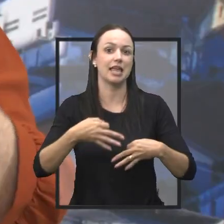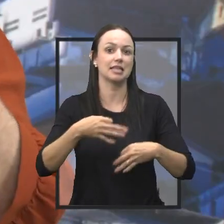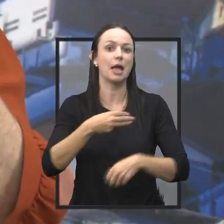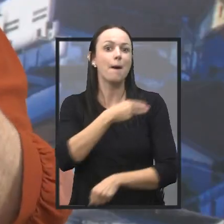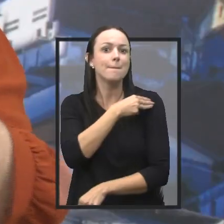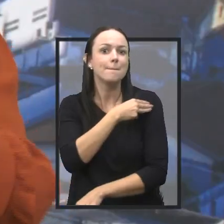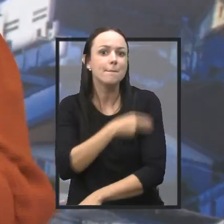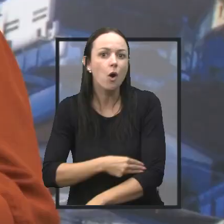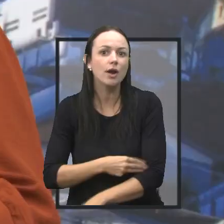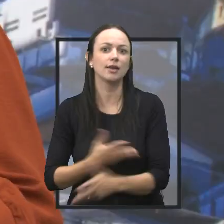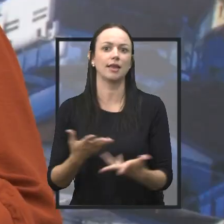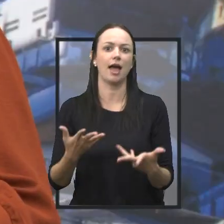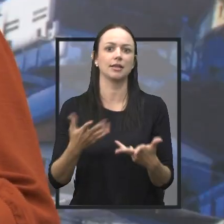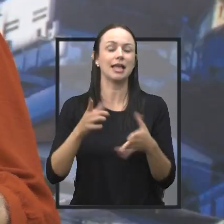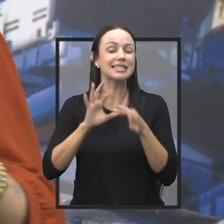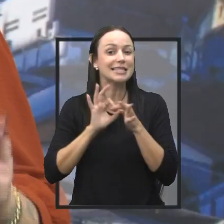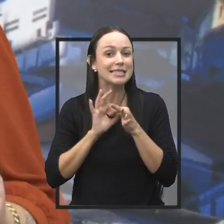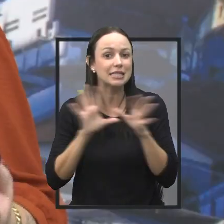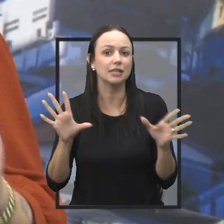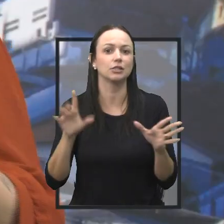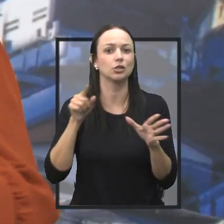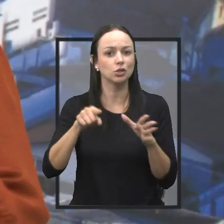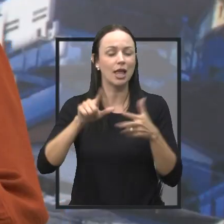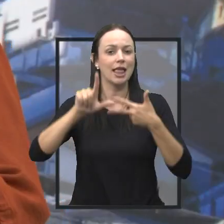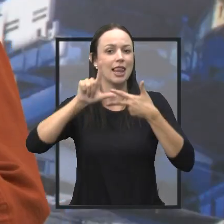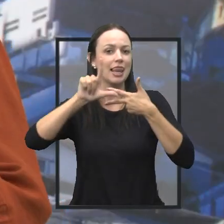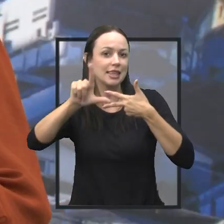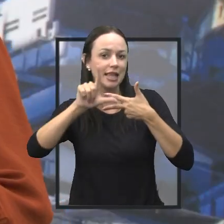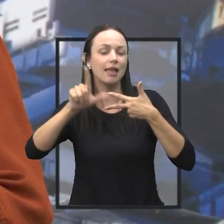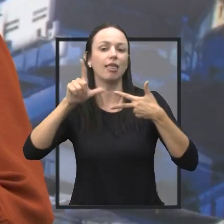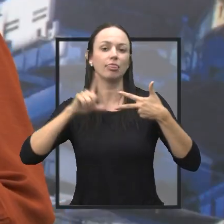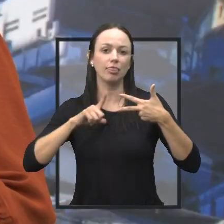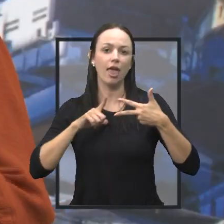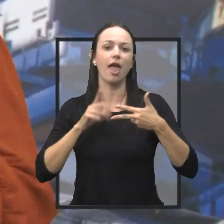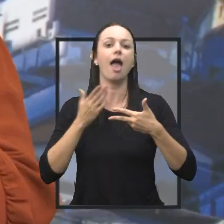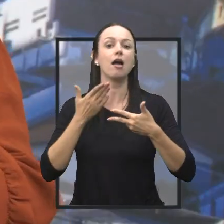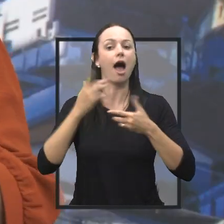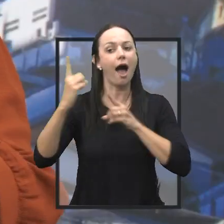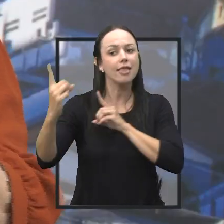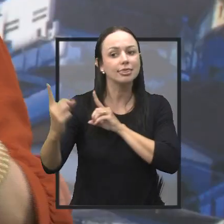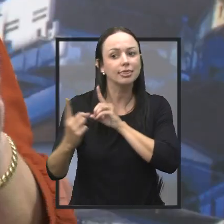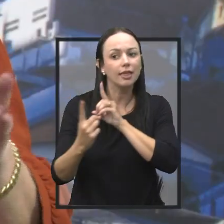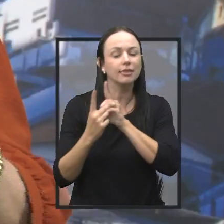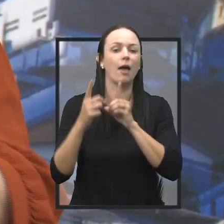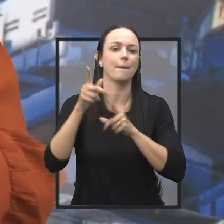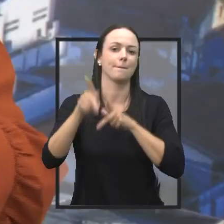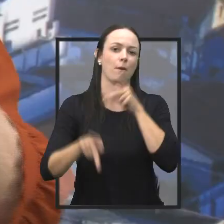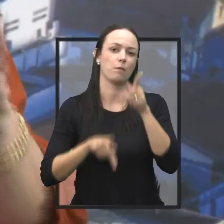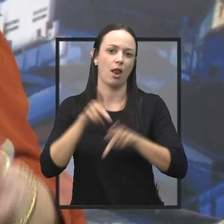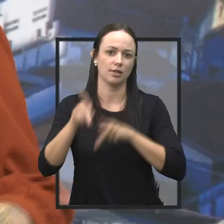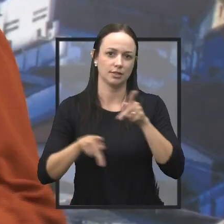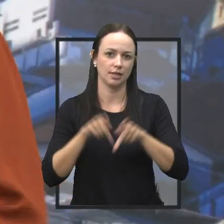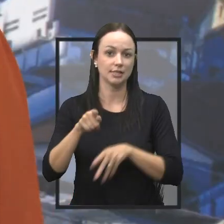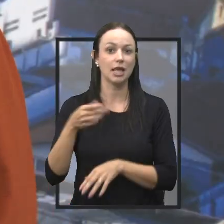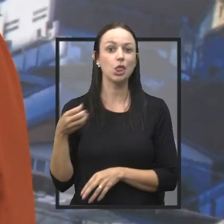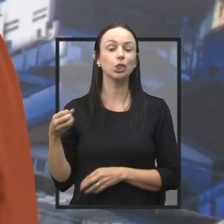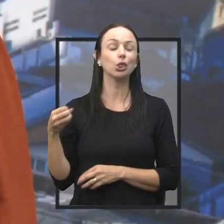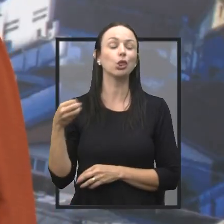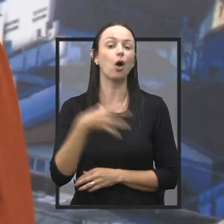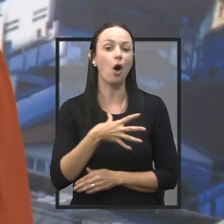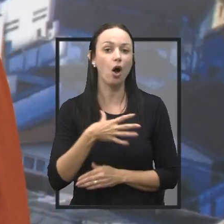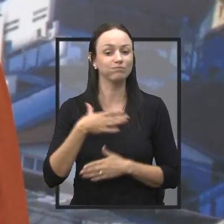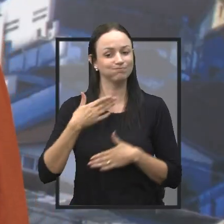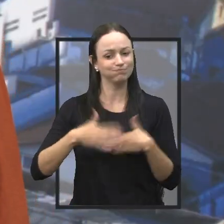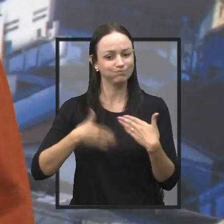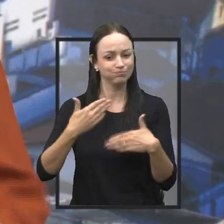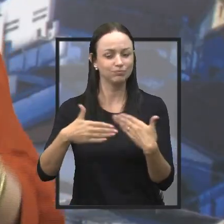moralidade, essa disponibilidade do legislativo para atender a população. É essa a nova toada que eu acho que a